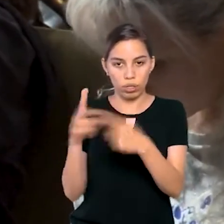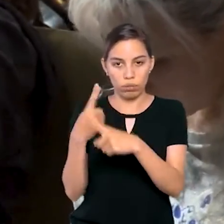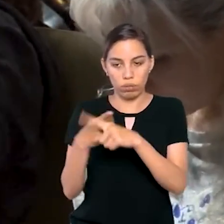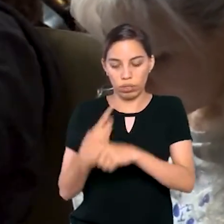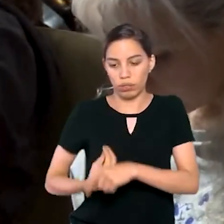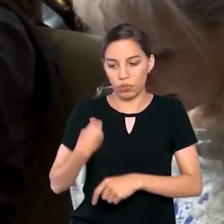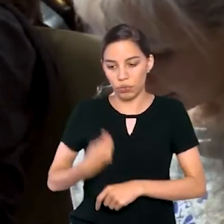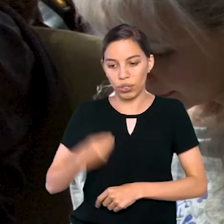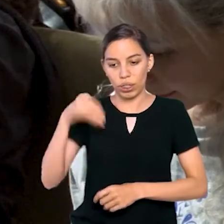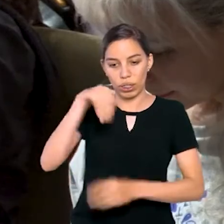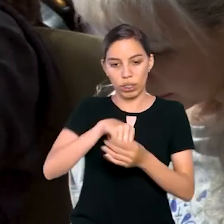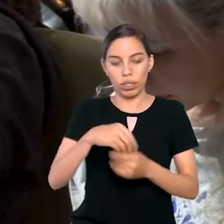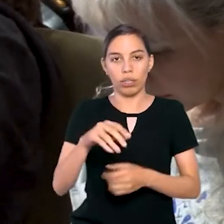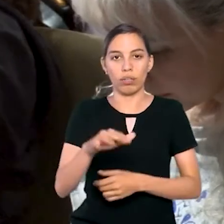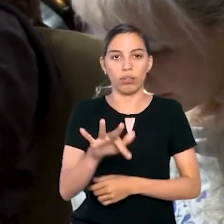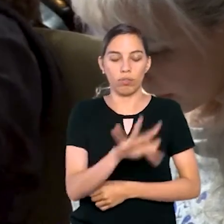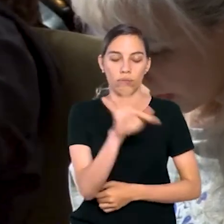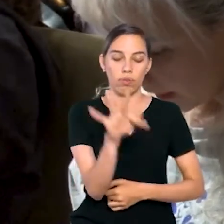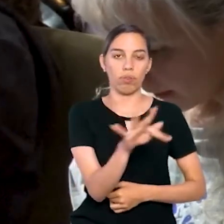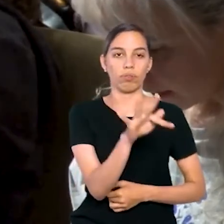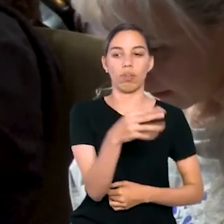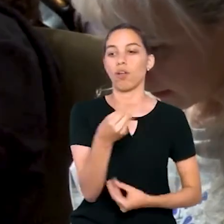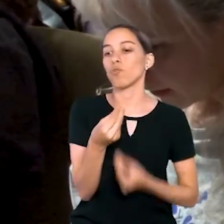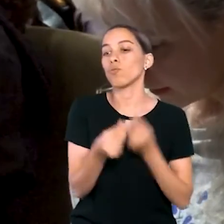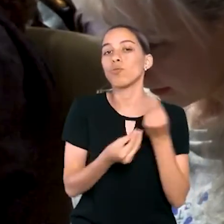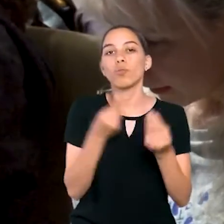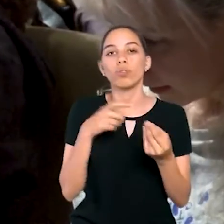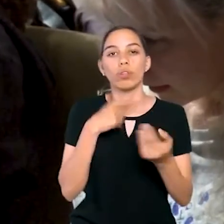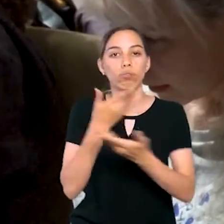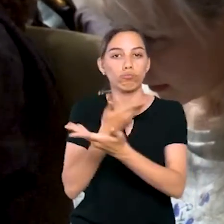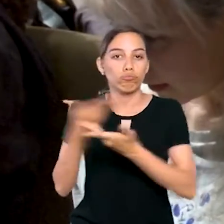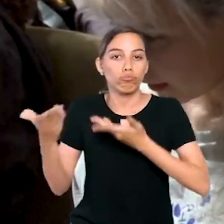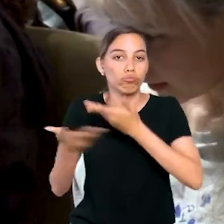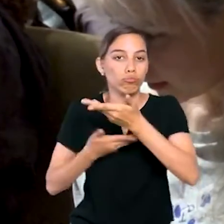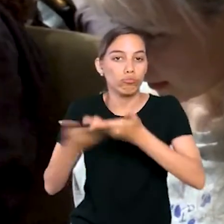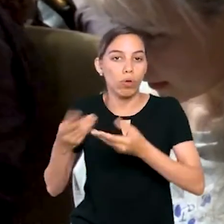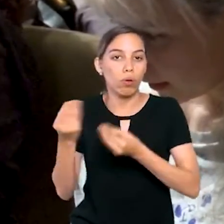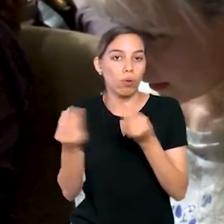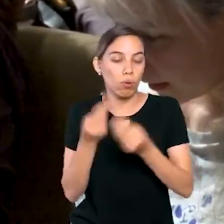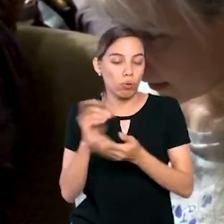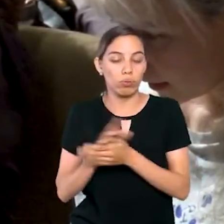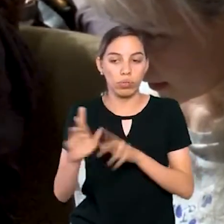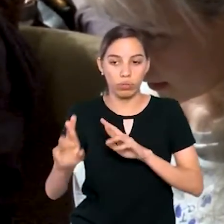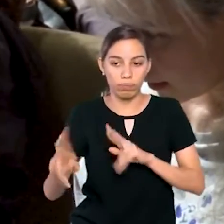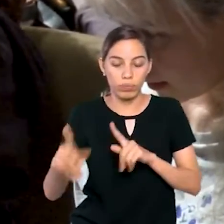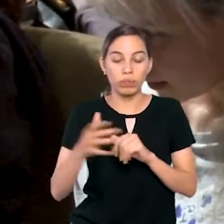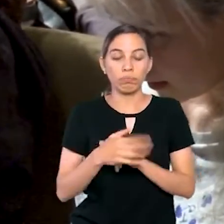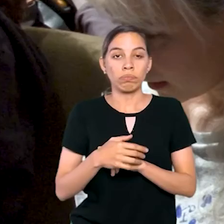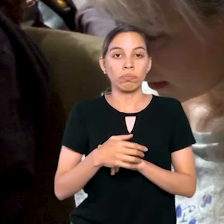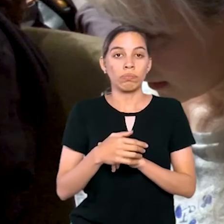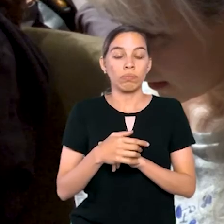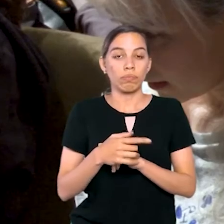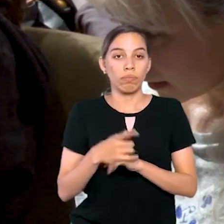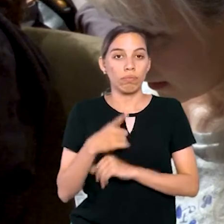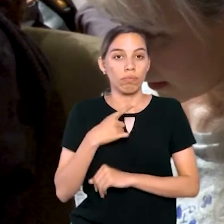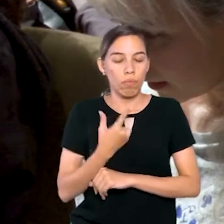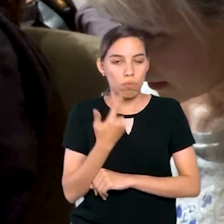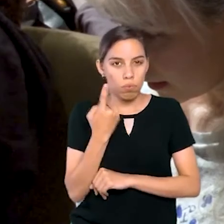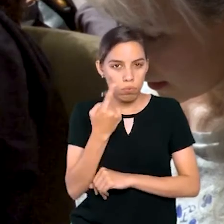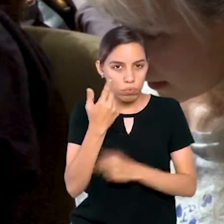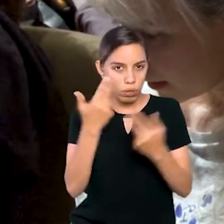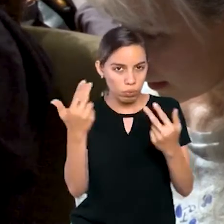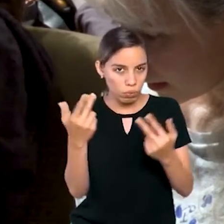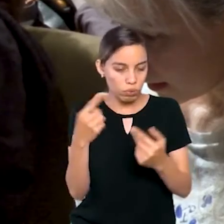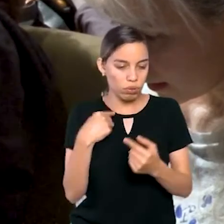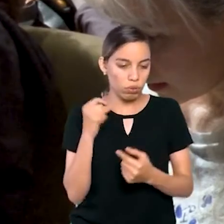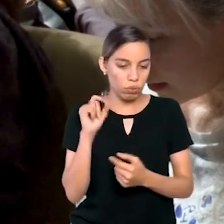estar na UNB, o quão bem eles são acolhidos, como é essas diferenciações. E uma das principais questões que a gente está